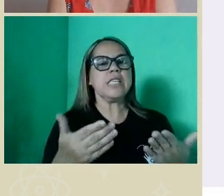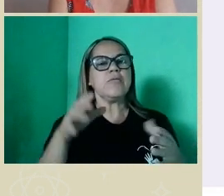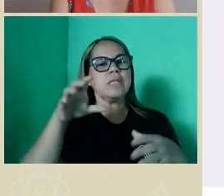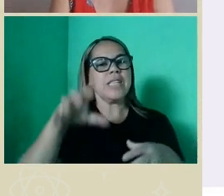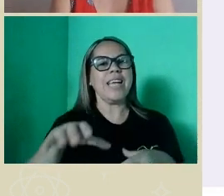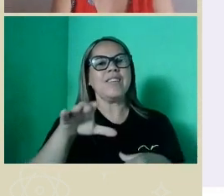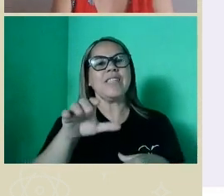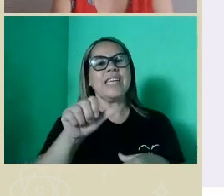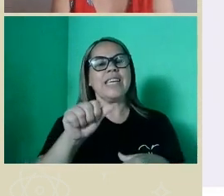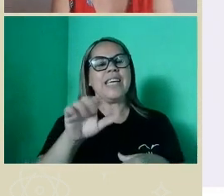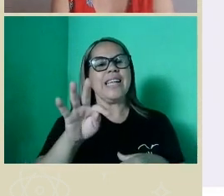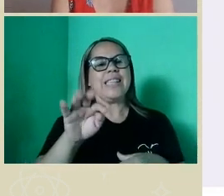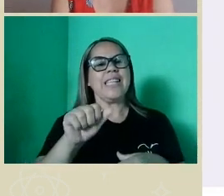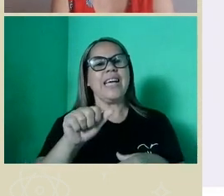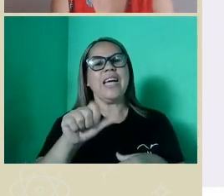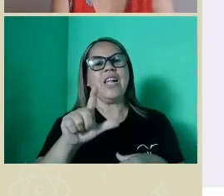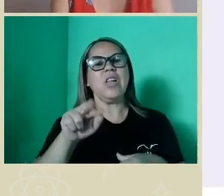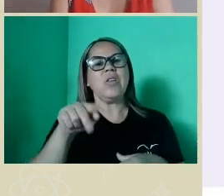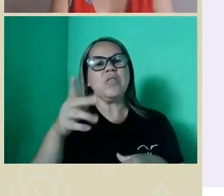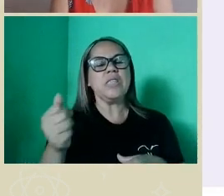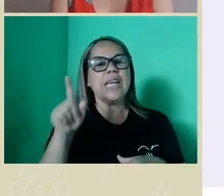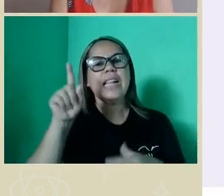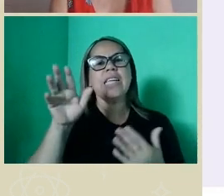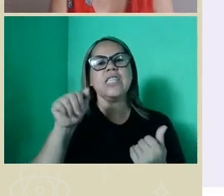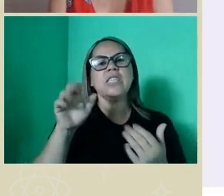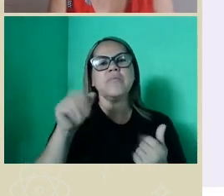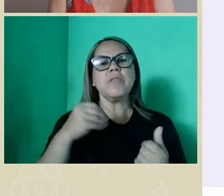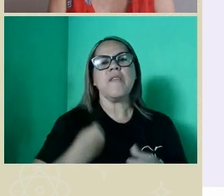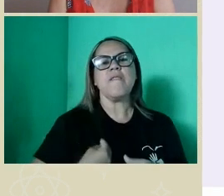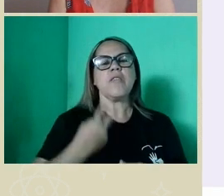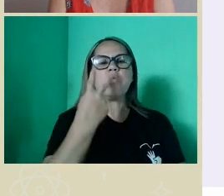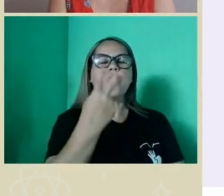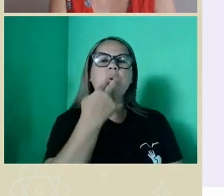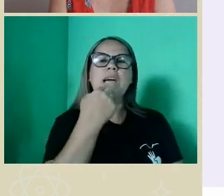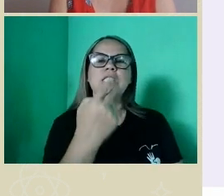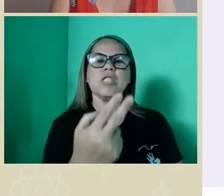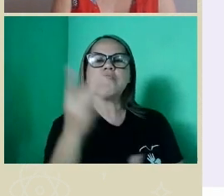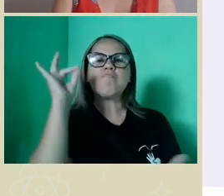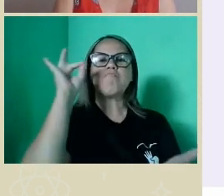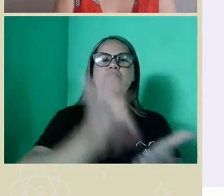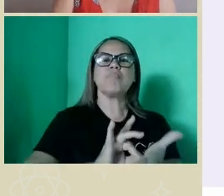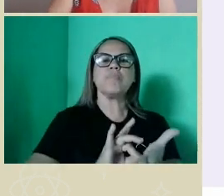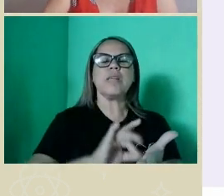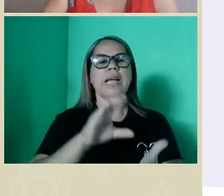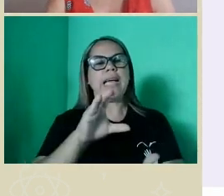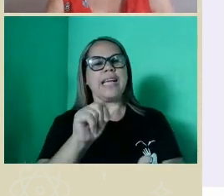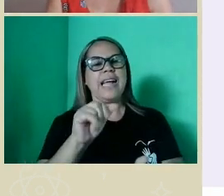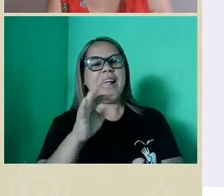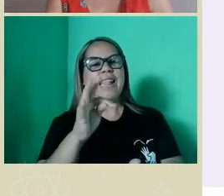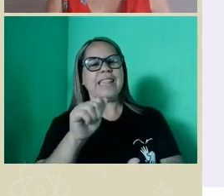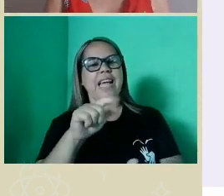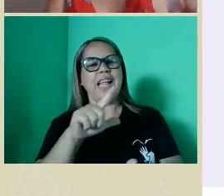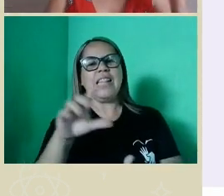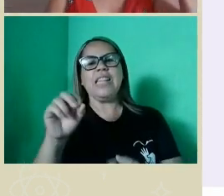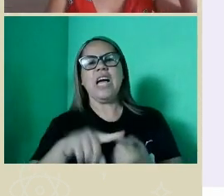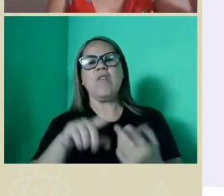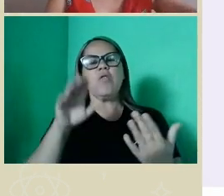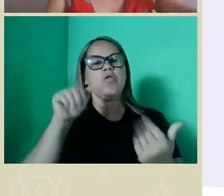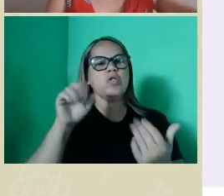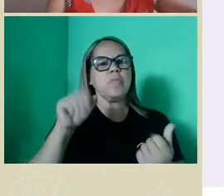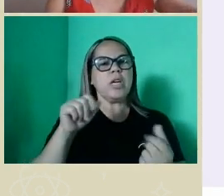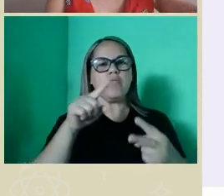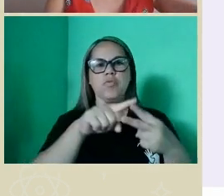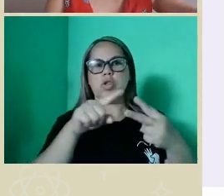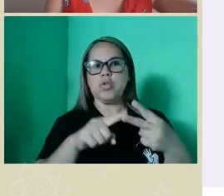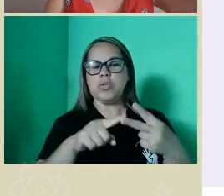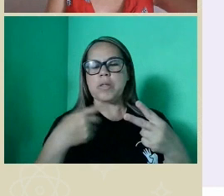Catalunha Espanha convivem duas línguas oficiais o catalão e o espanhol então eu tenho que ter